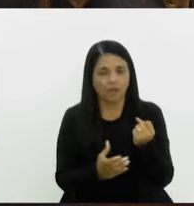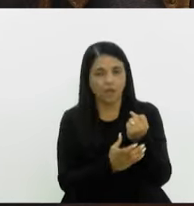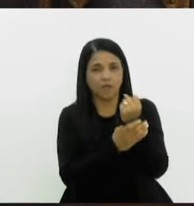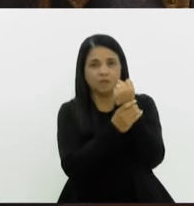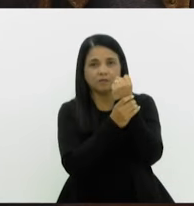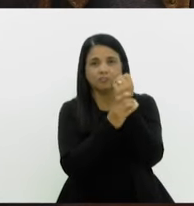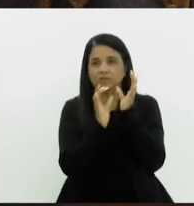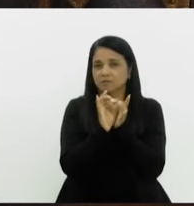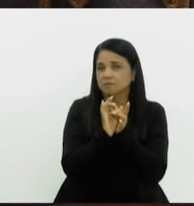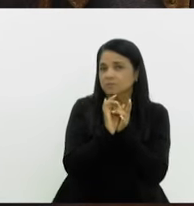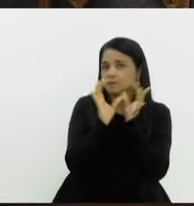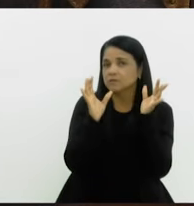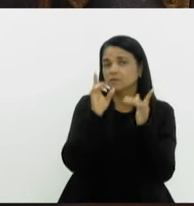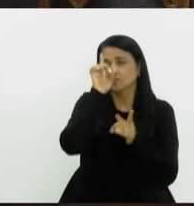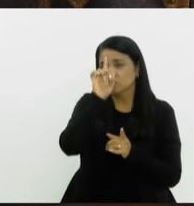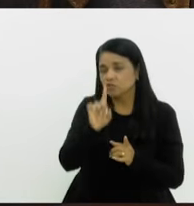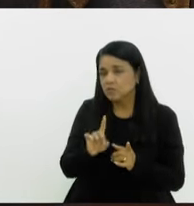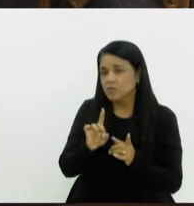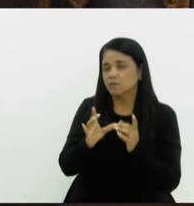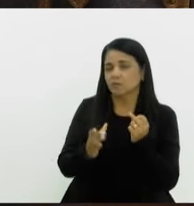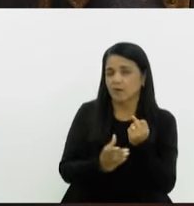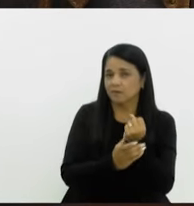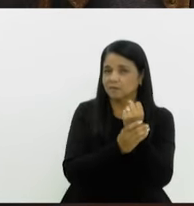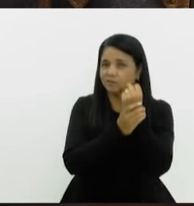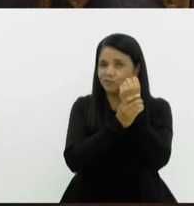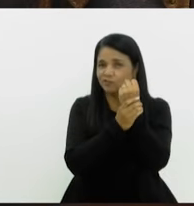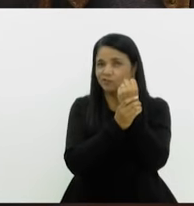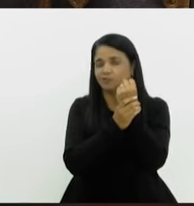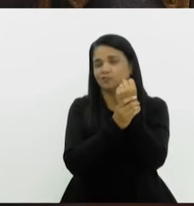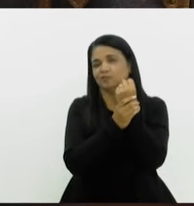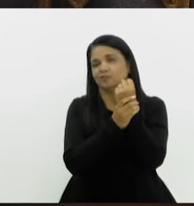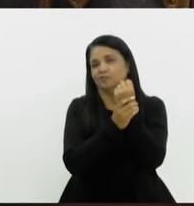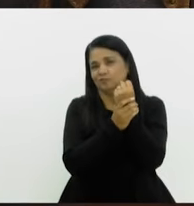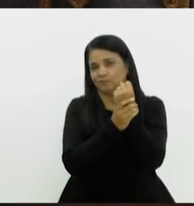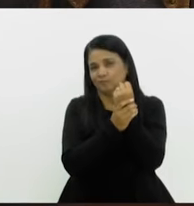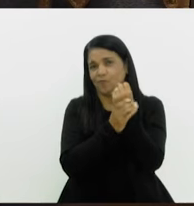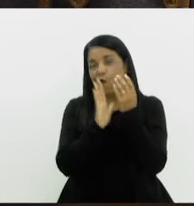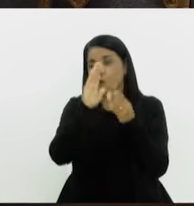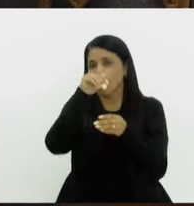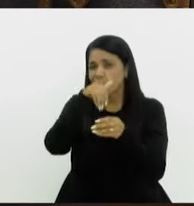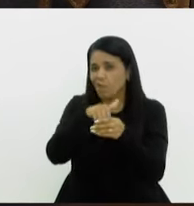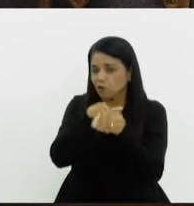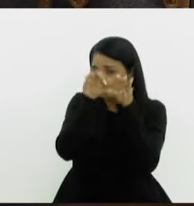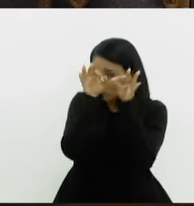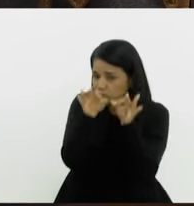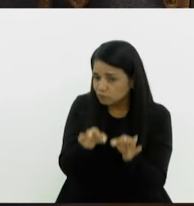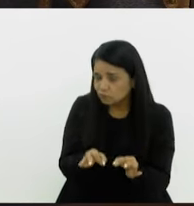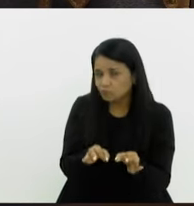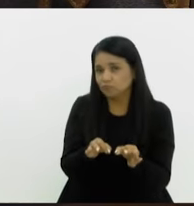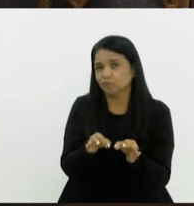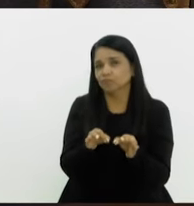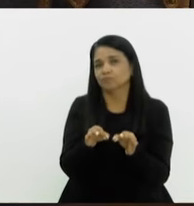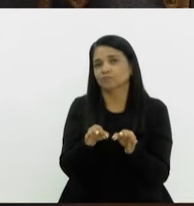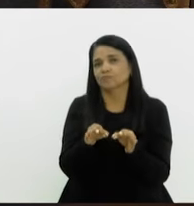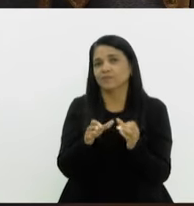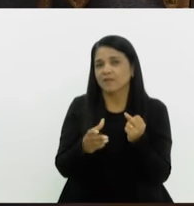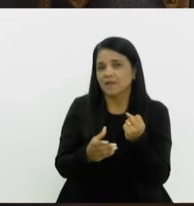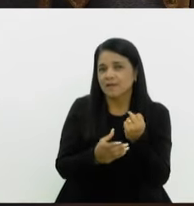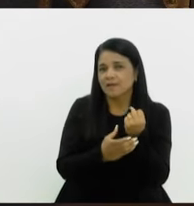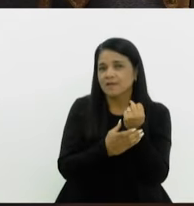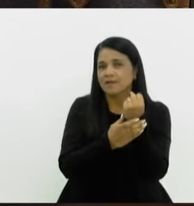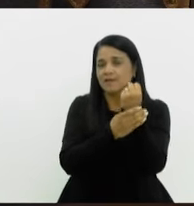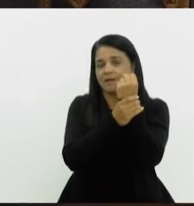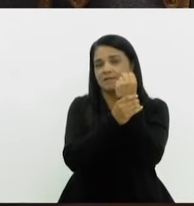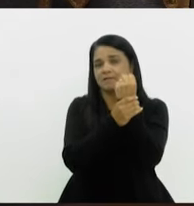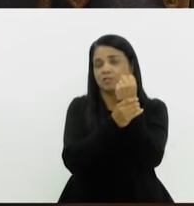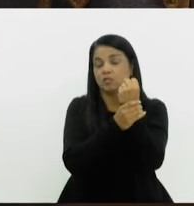democracia garantir o direito fundamental garantir o direito a um voto justo eh garantir que todos os personagens